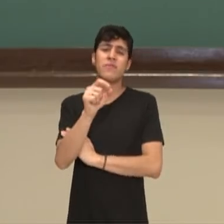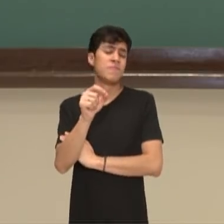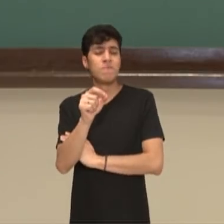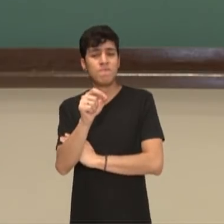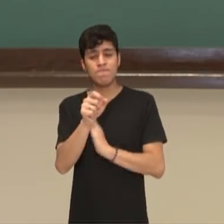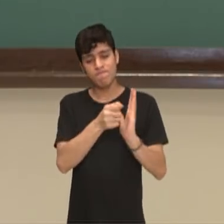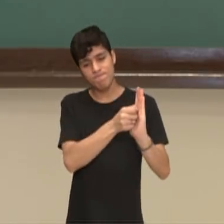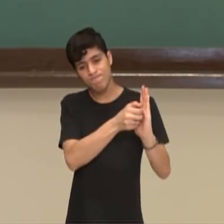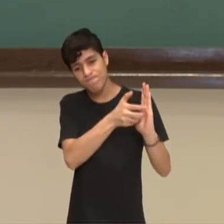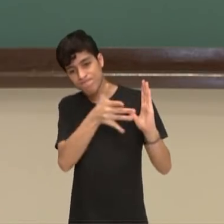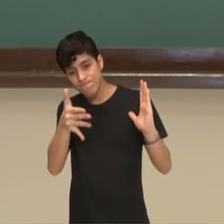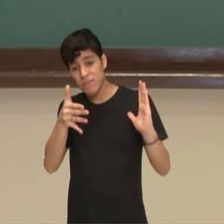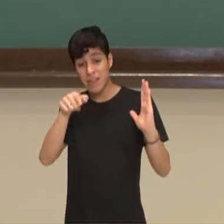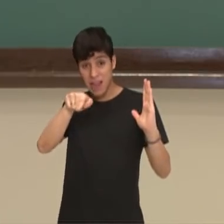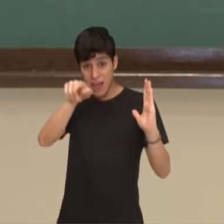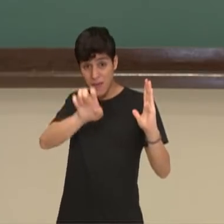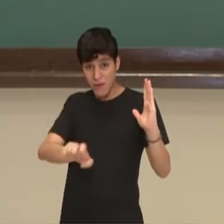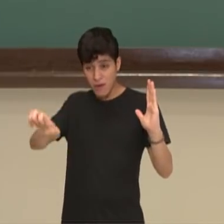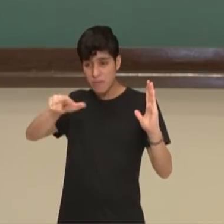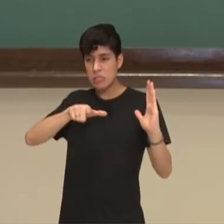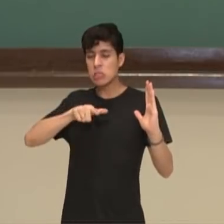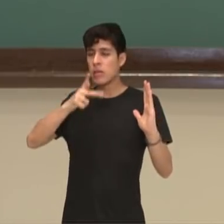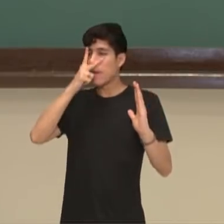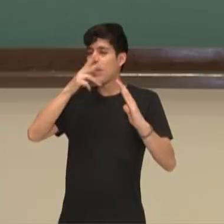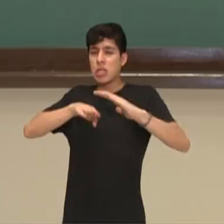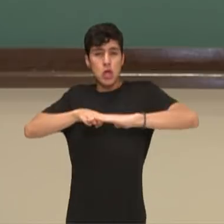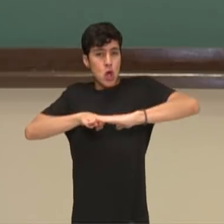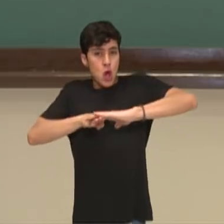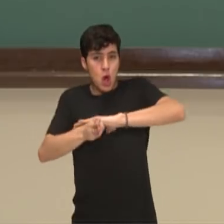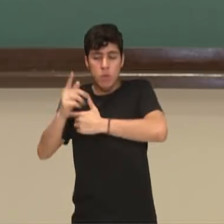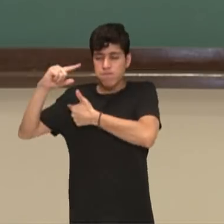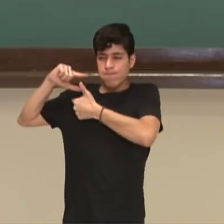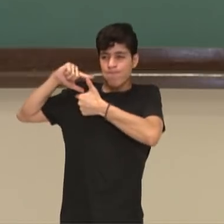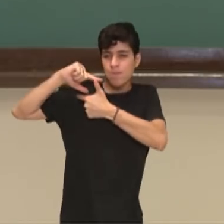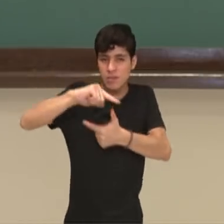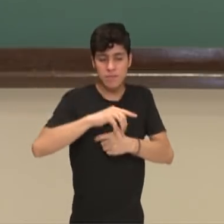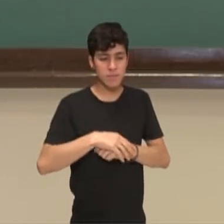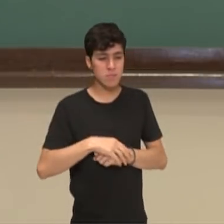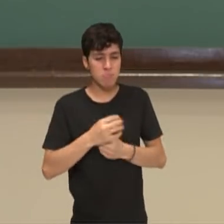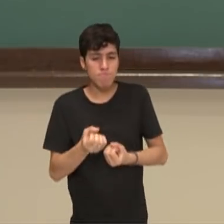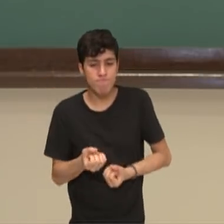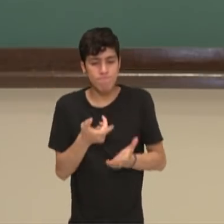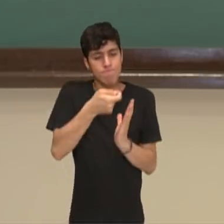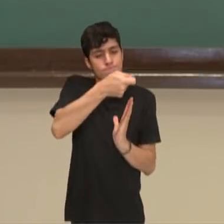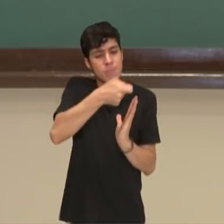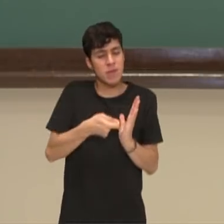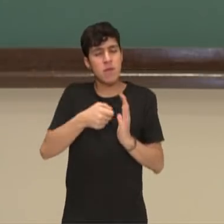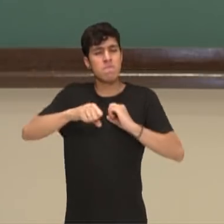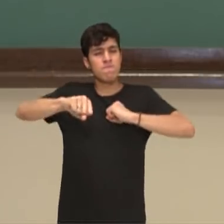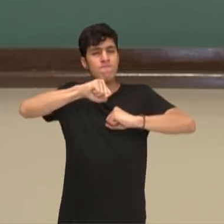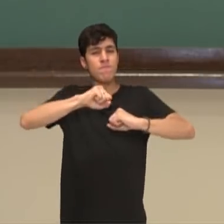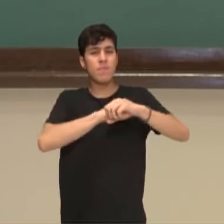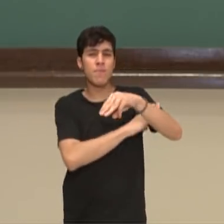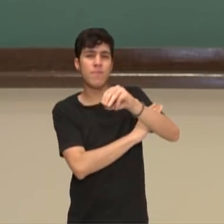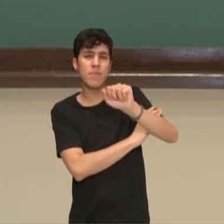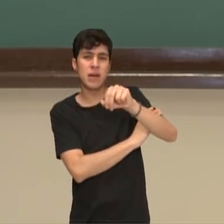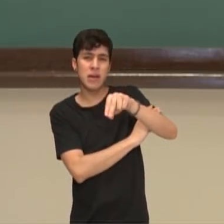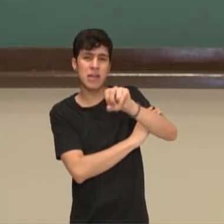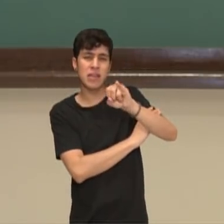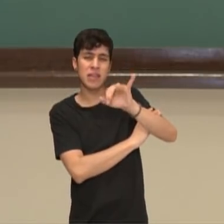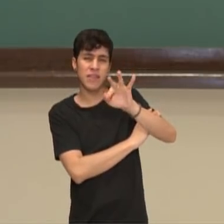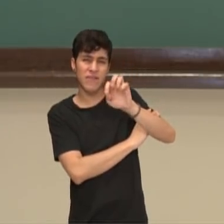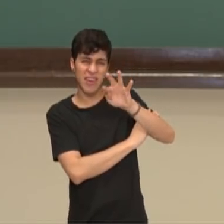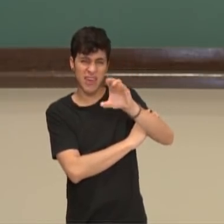os movimentos da Europa tinham uma mania de criar um documento chamado manifesto, na qual eles colocavam todos os